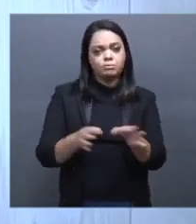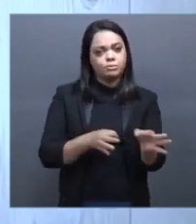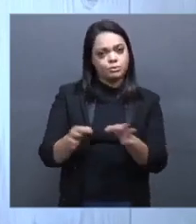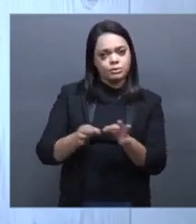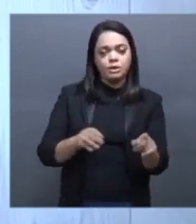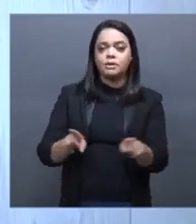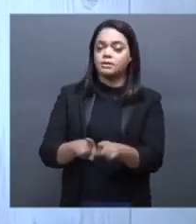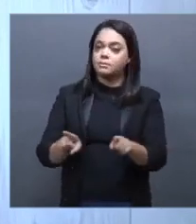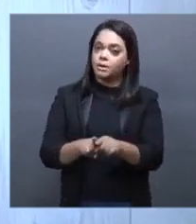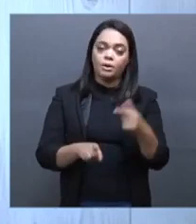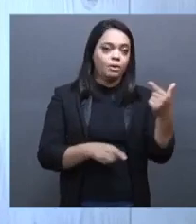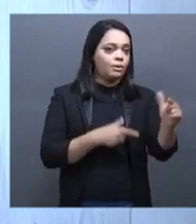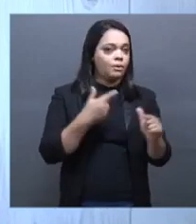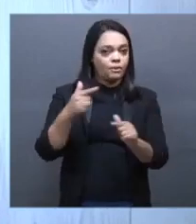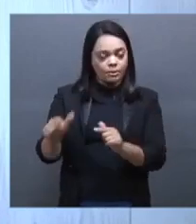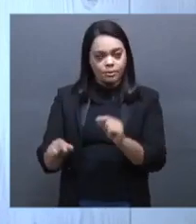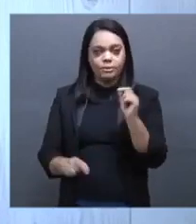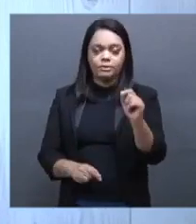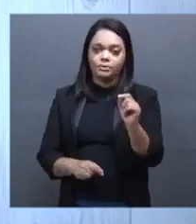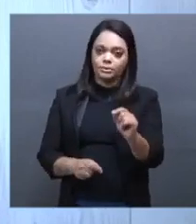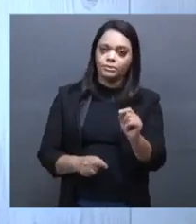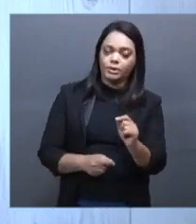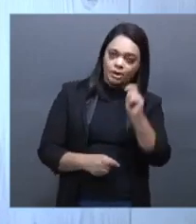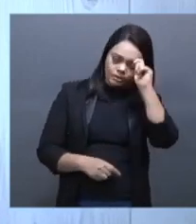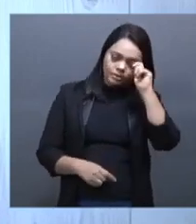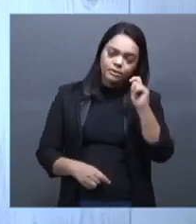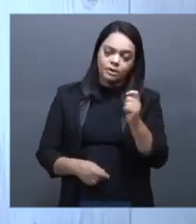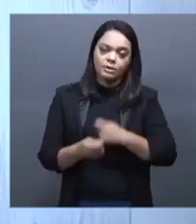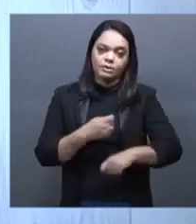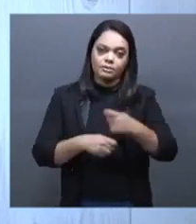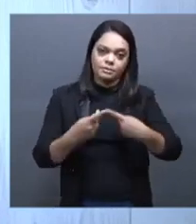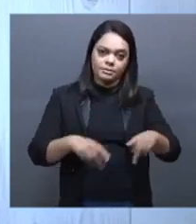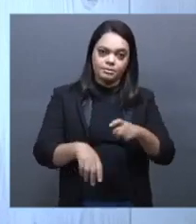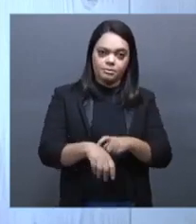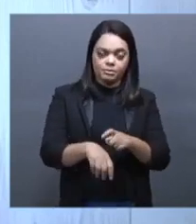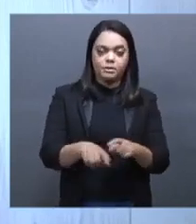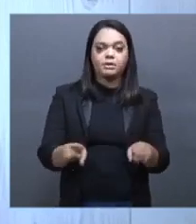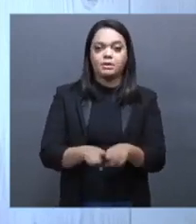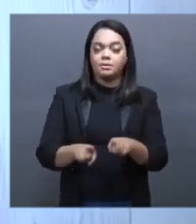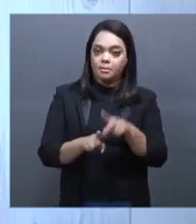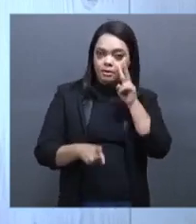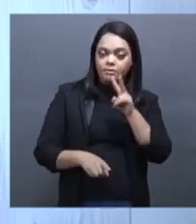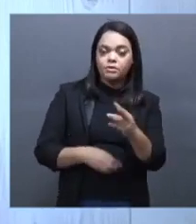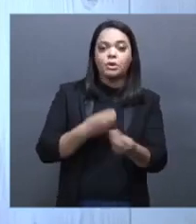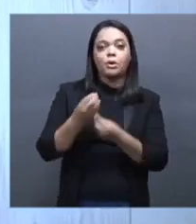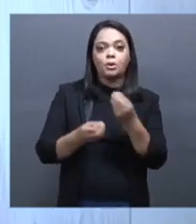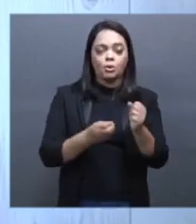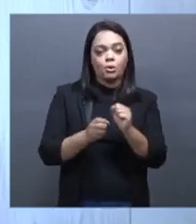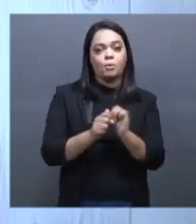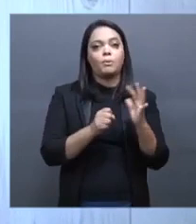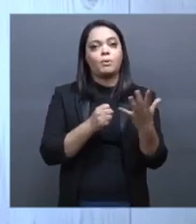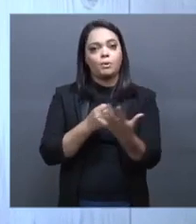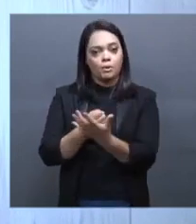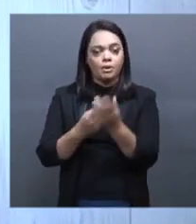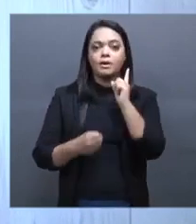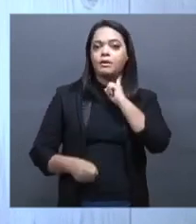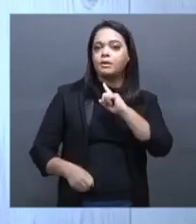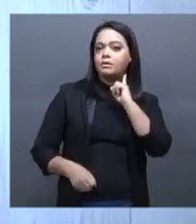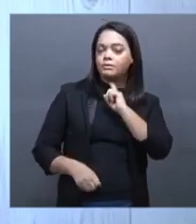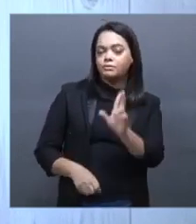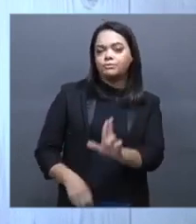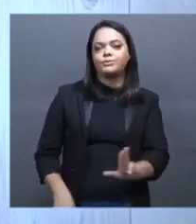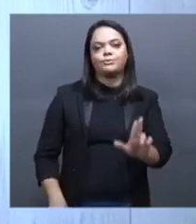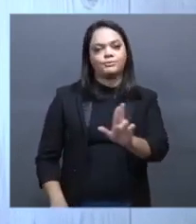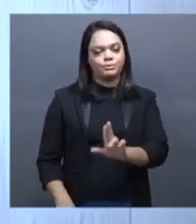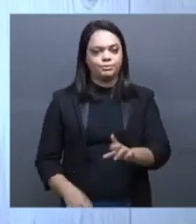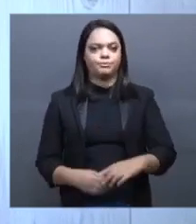e outras iniciativas econômicas para o momento. Veja também a atualização sobre a pandemia de Covid-19 em Minas Gerais